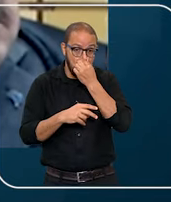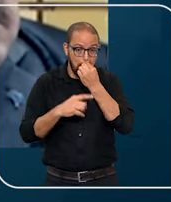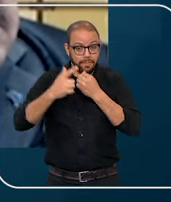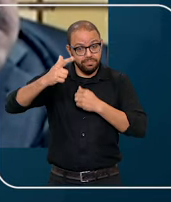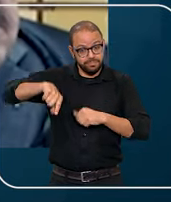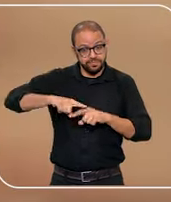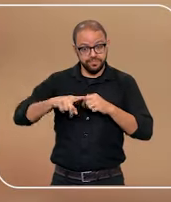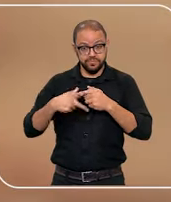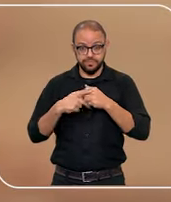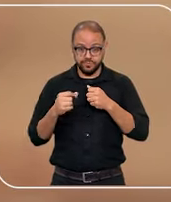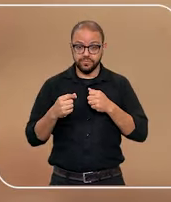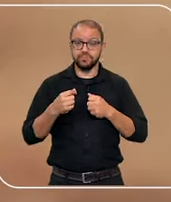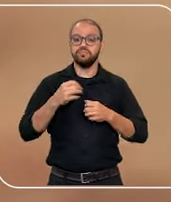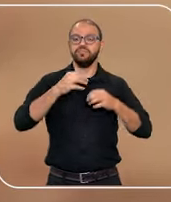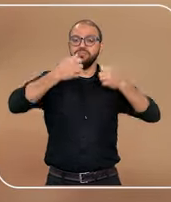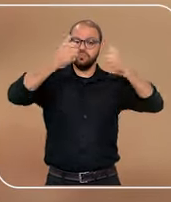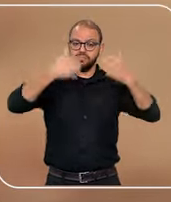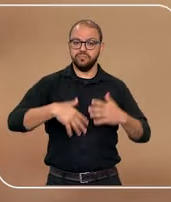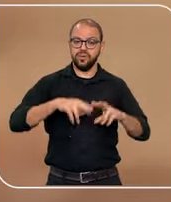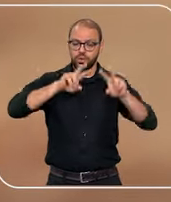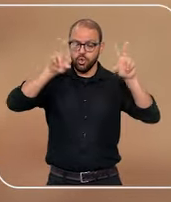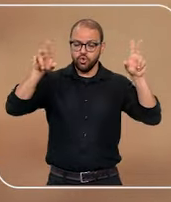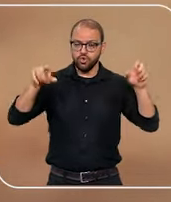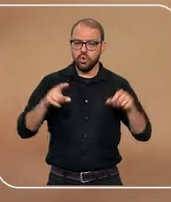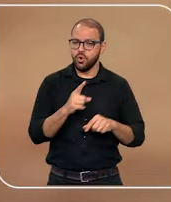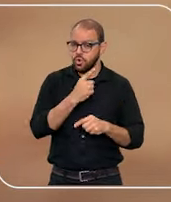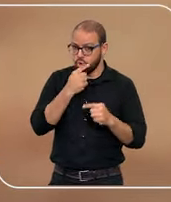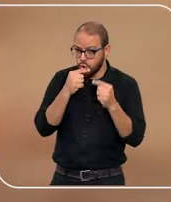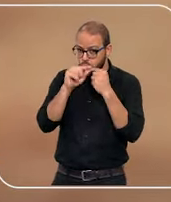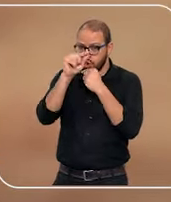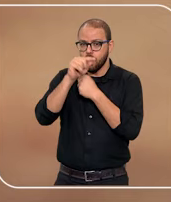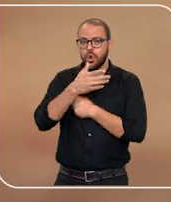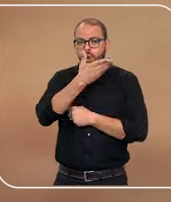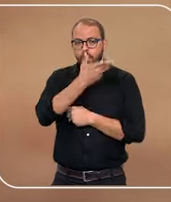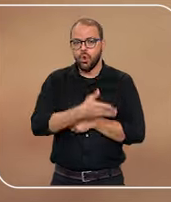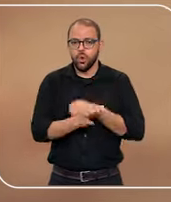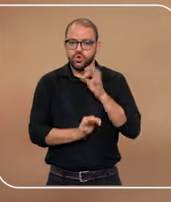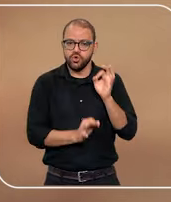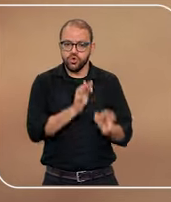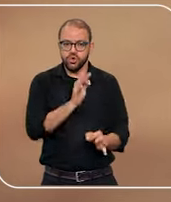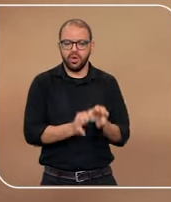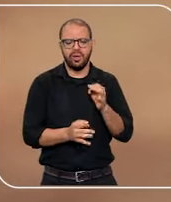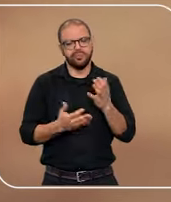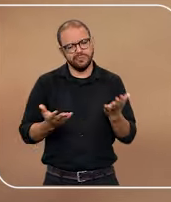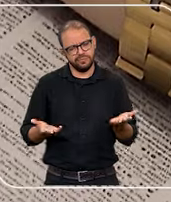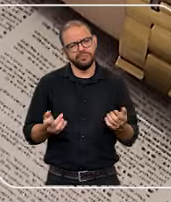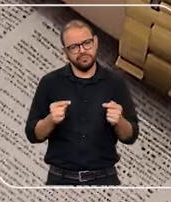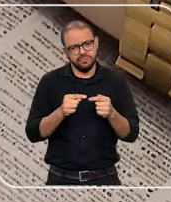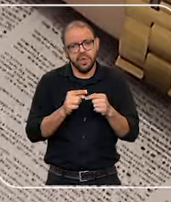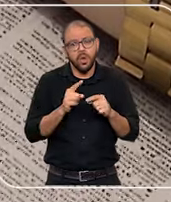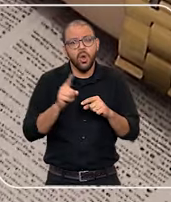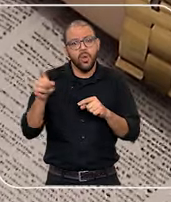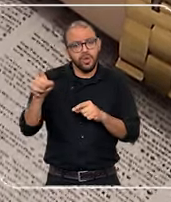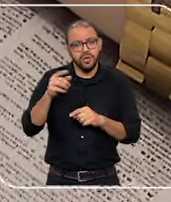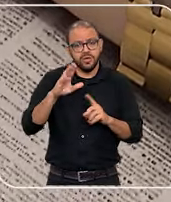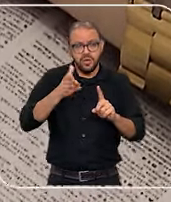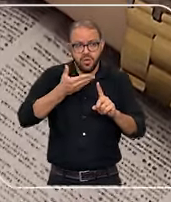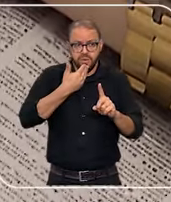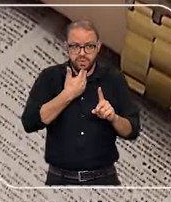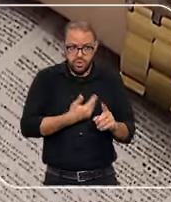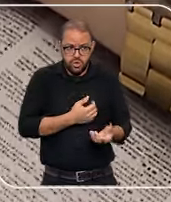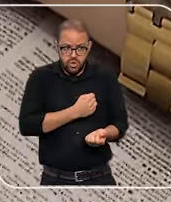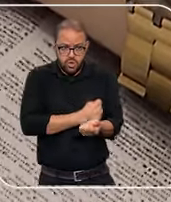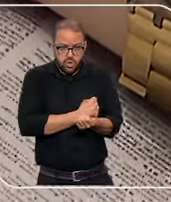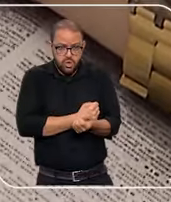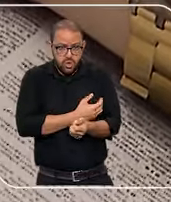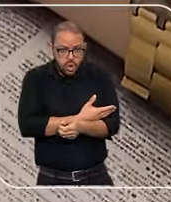as partes. Porém, o artigo que trata sobre o tema não é aplicável ao caso em julgamento e, mesmo que fosse, o réu não